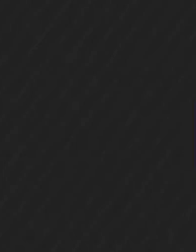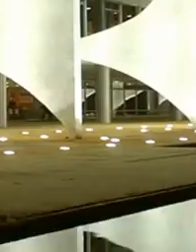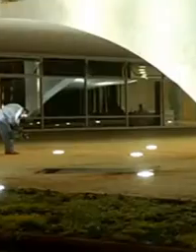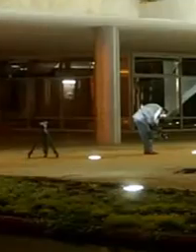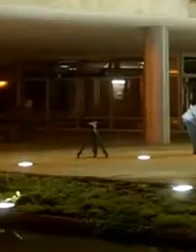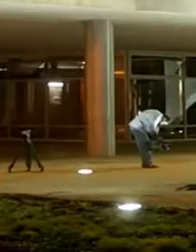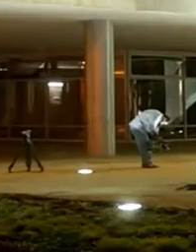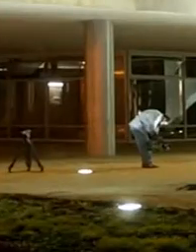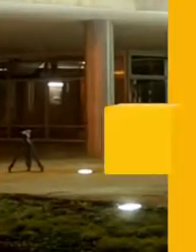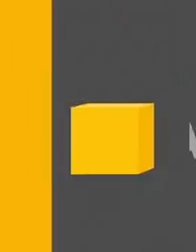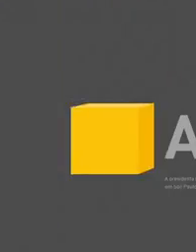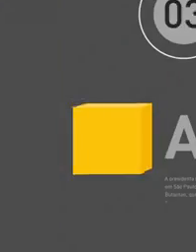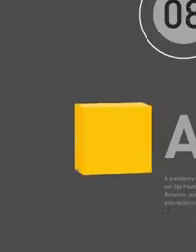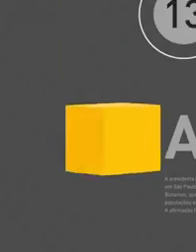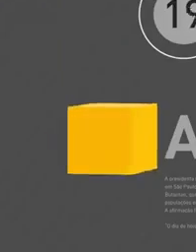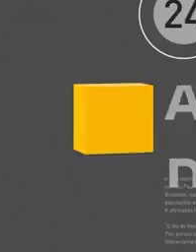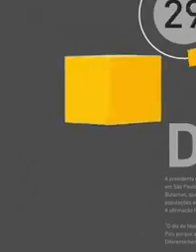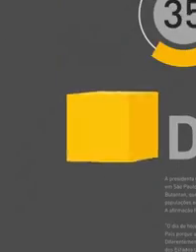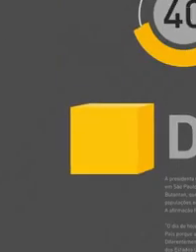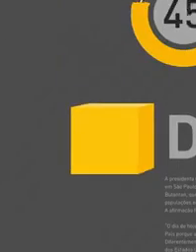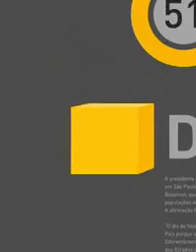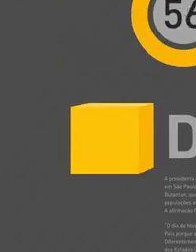E aí